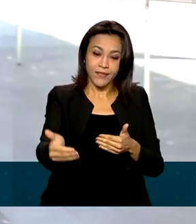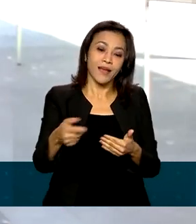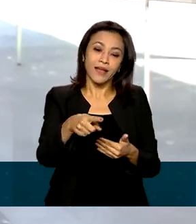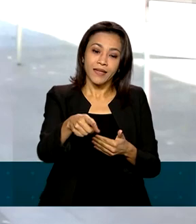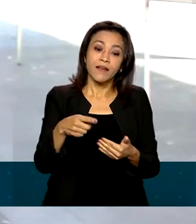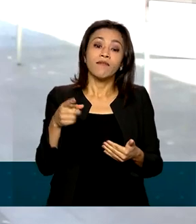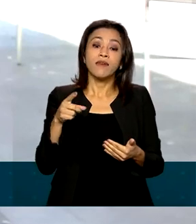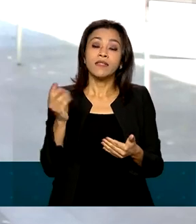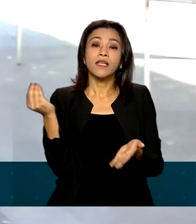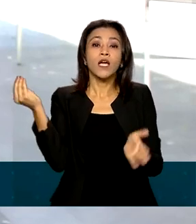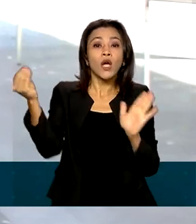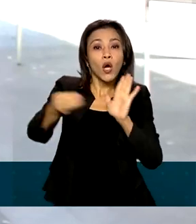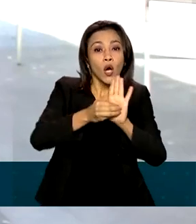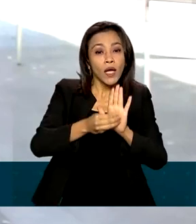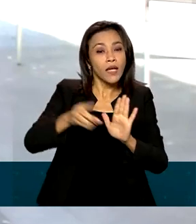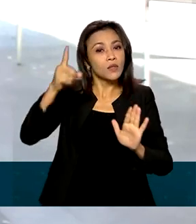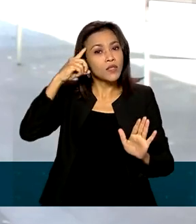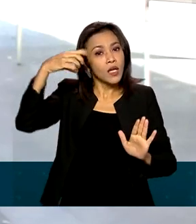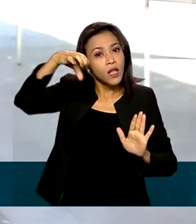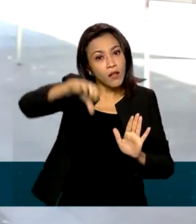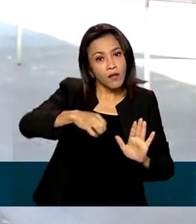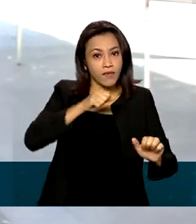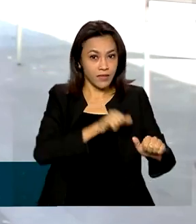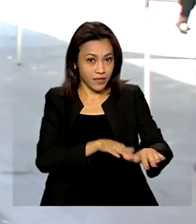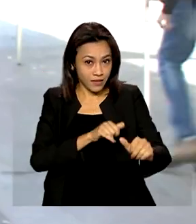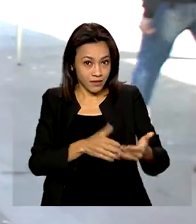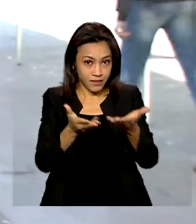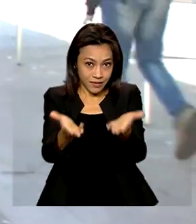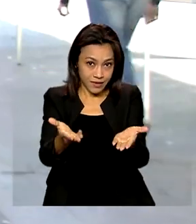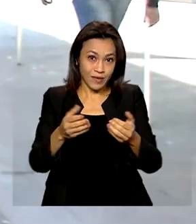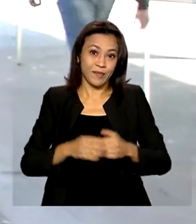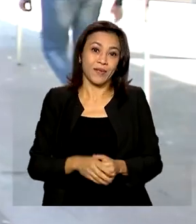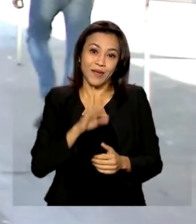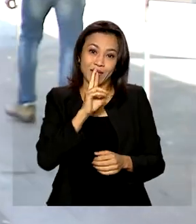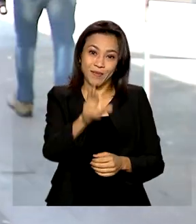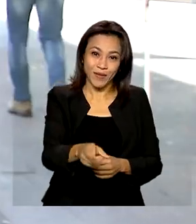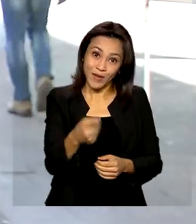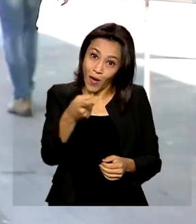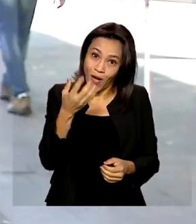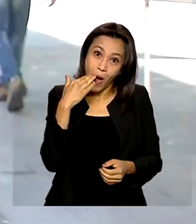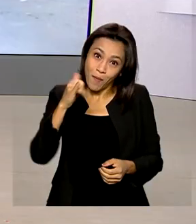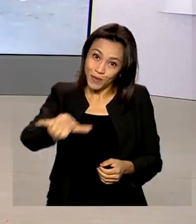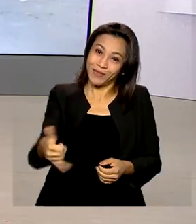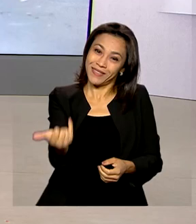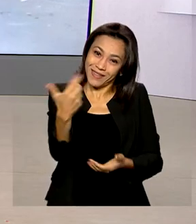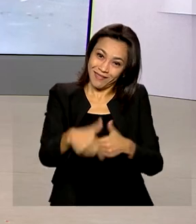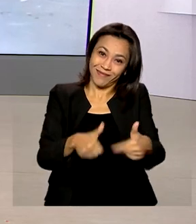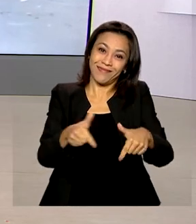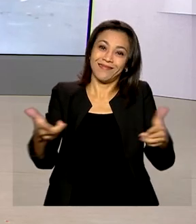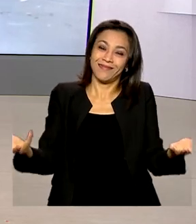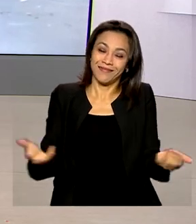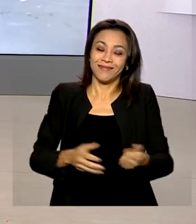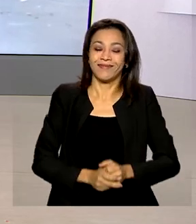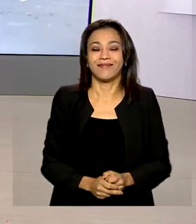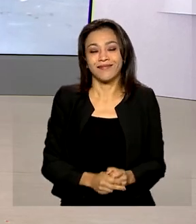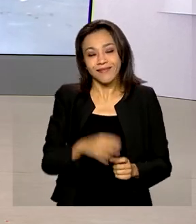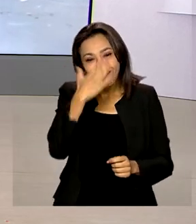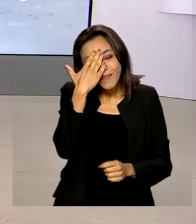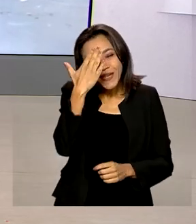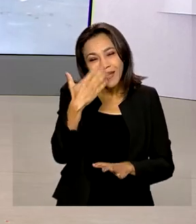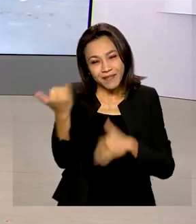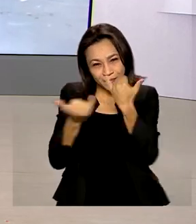censo, vai ser publicado no dia 9 de setembro. Voltamos com você, Mara. Olha aí essa oportunidade. Obrigada pelas informações,